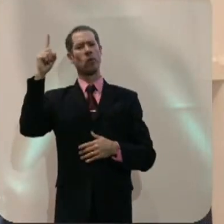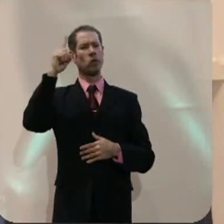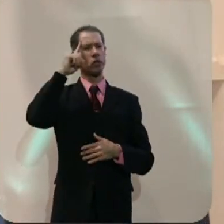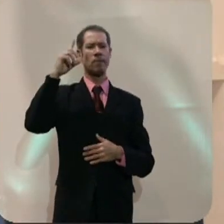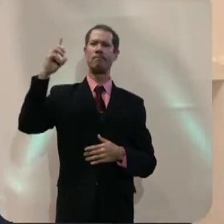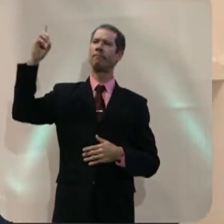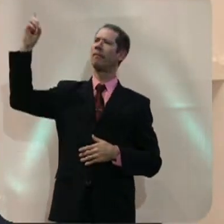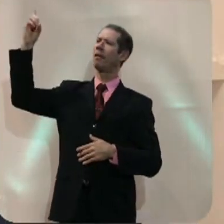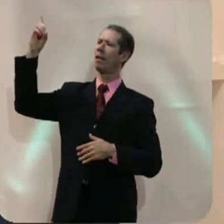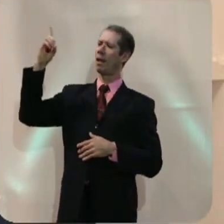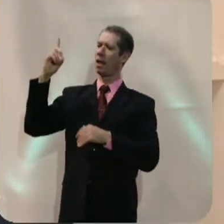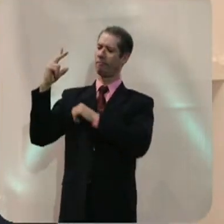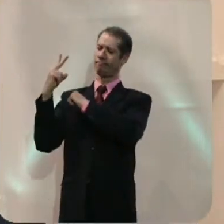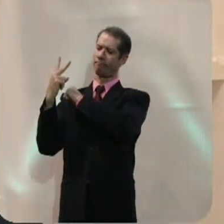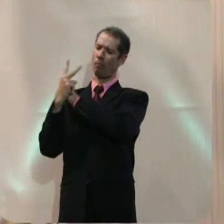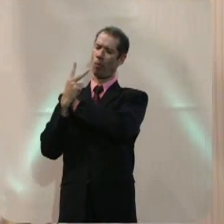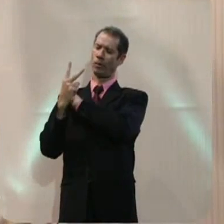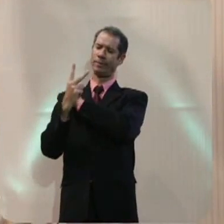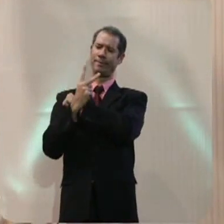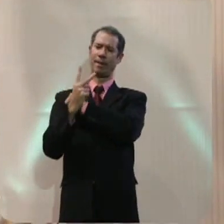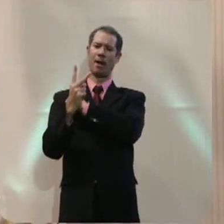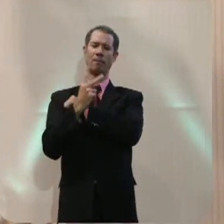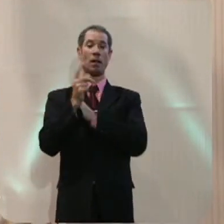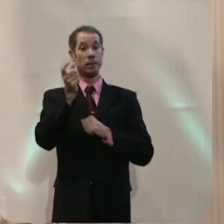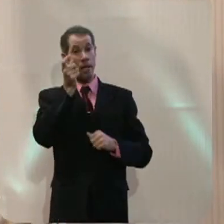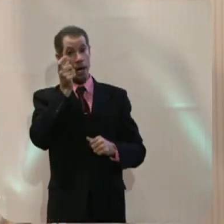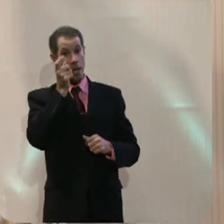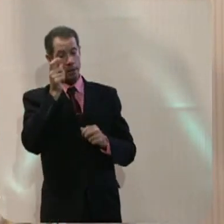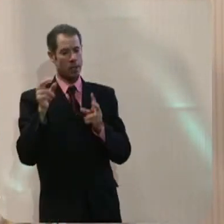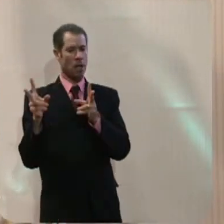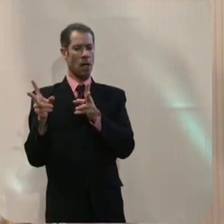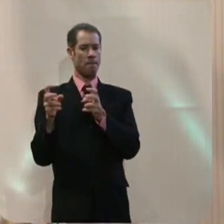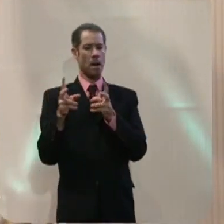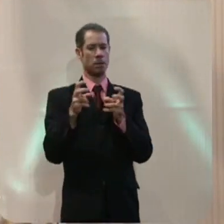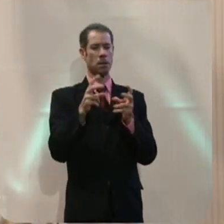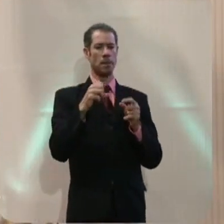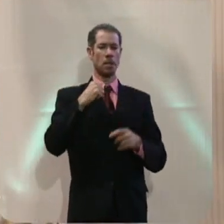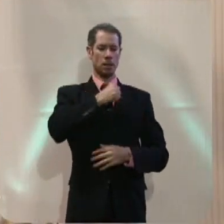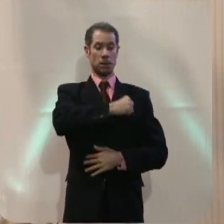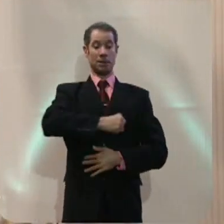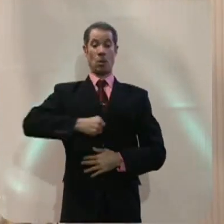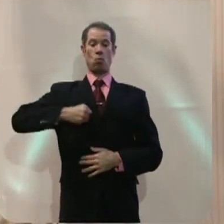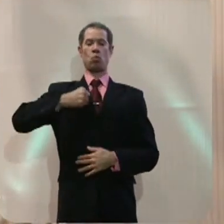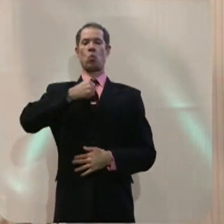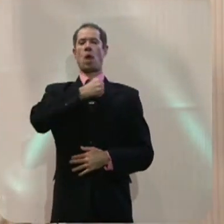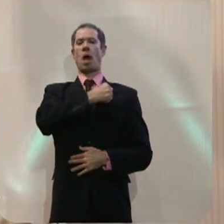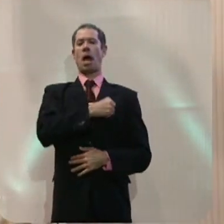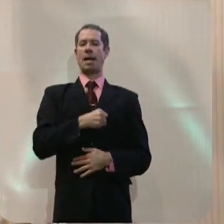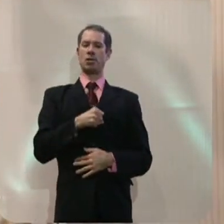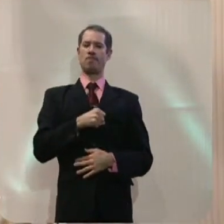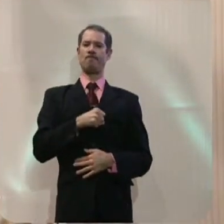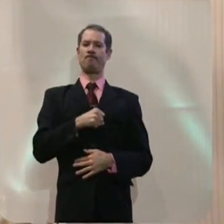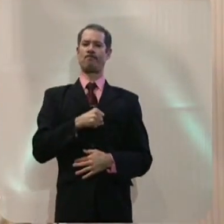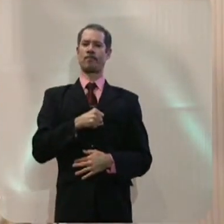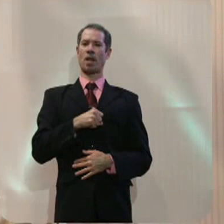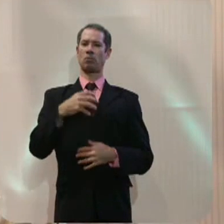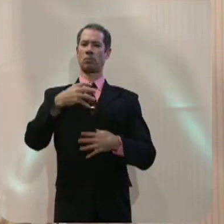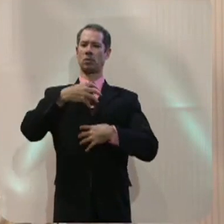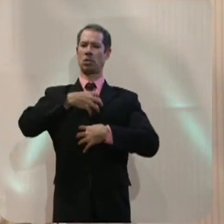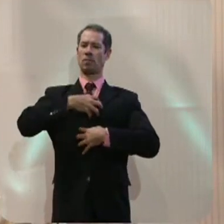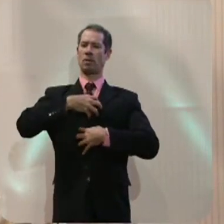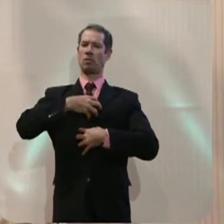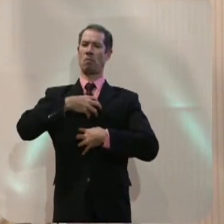que Deus cuidava de mim. É interessante perceber que saudade pode ser tanto um